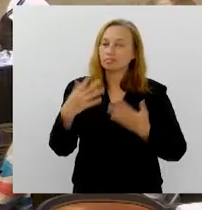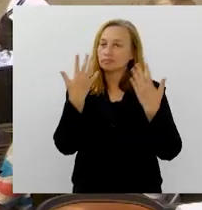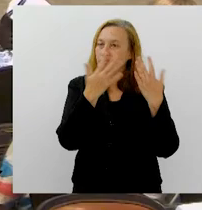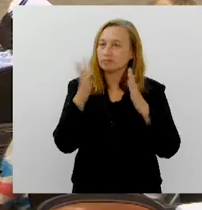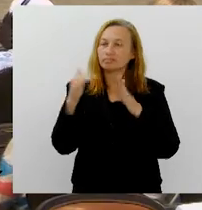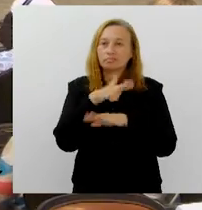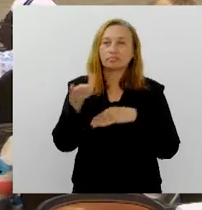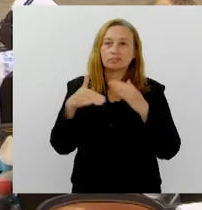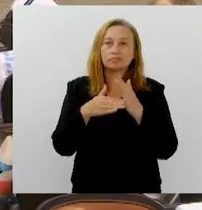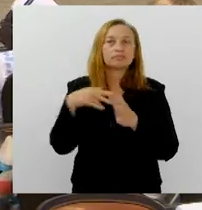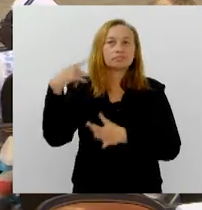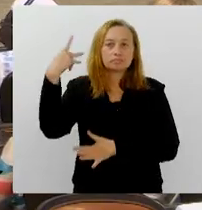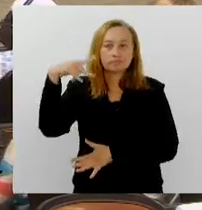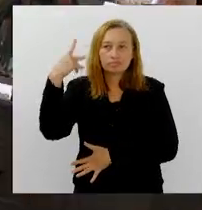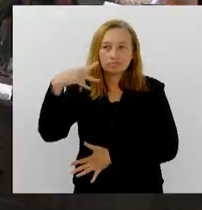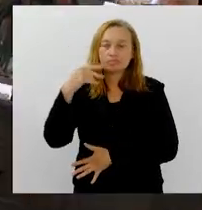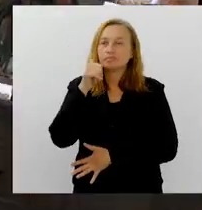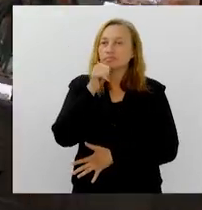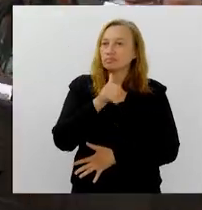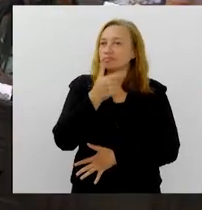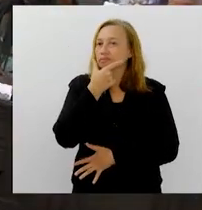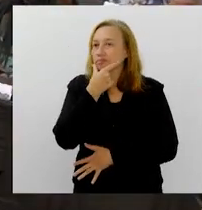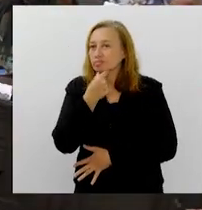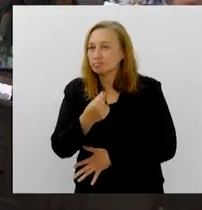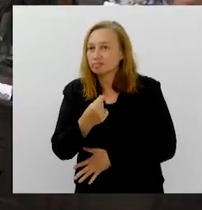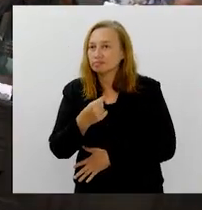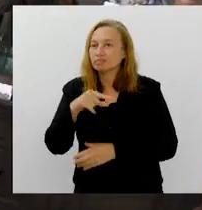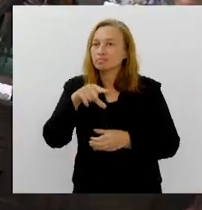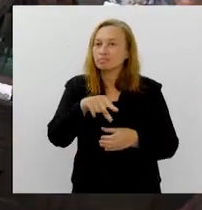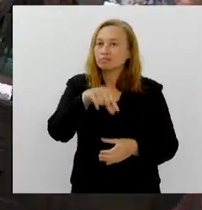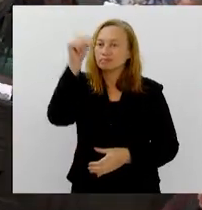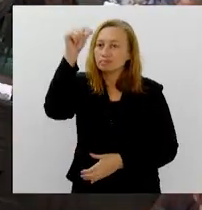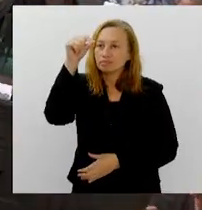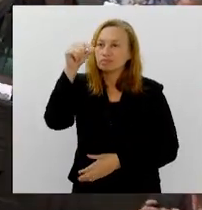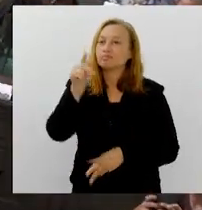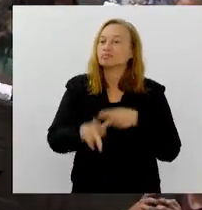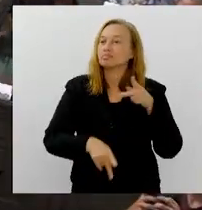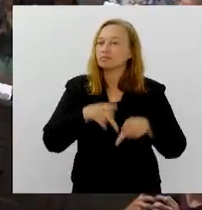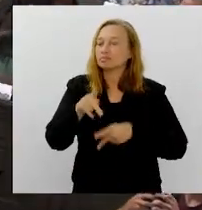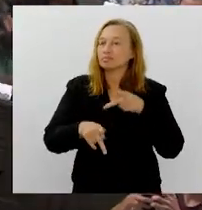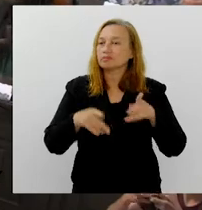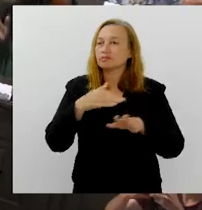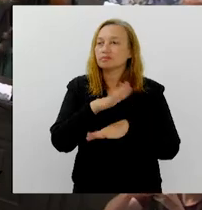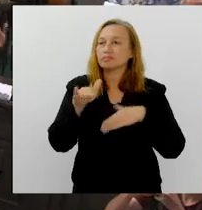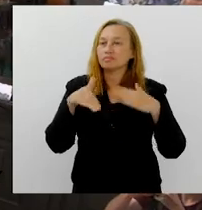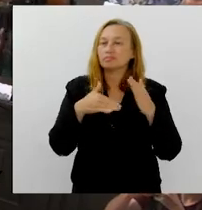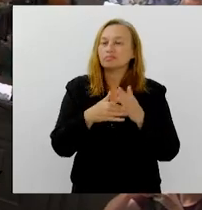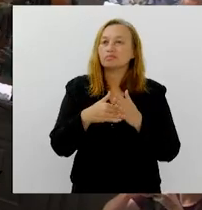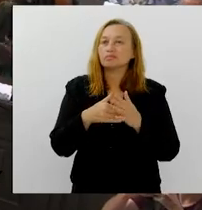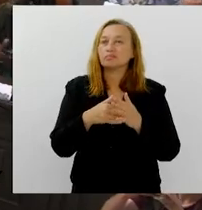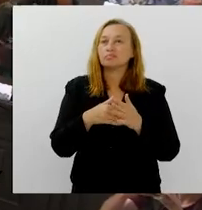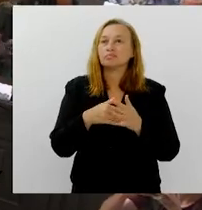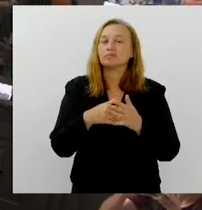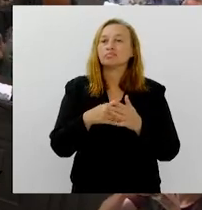os vereadores, vereadoras eleitos em todo o Brasil,